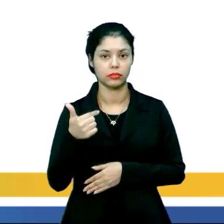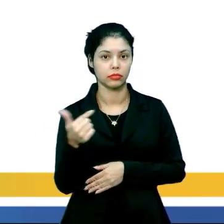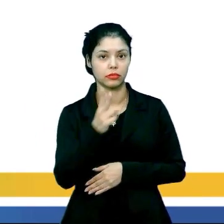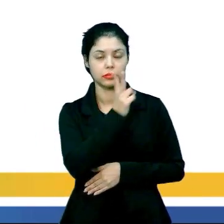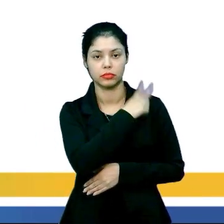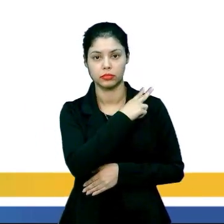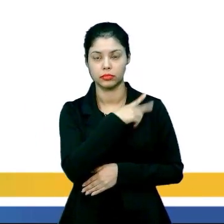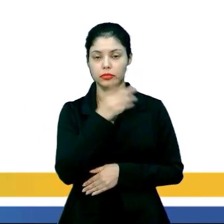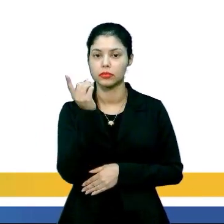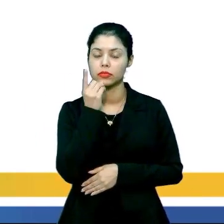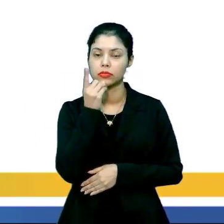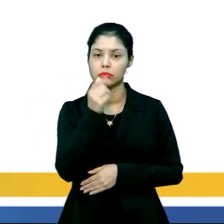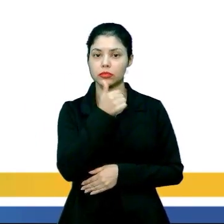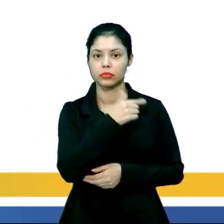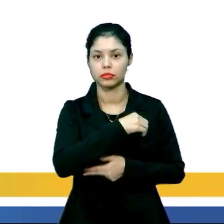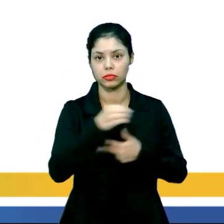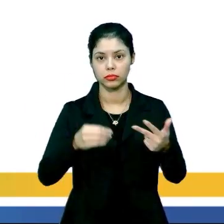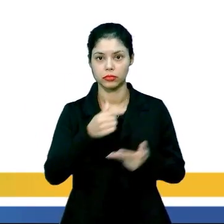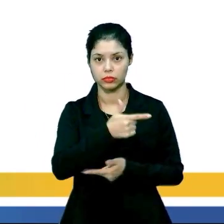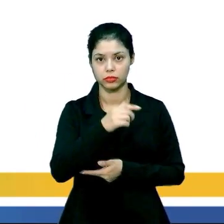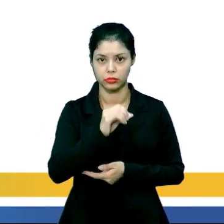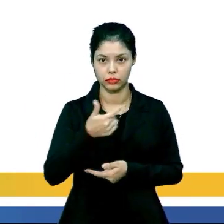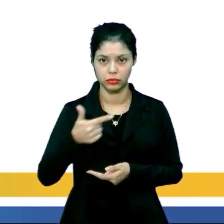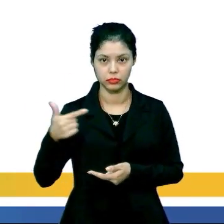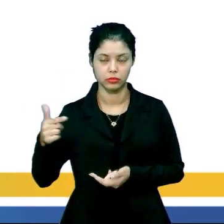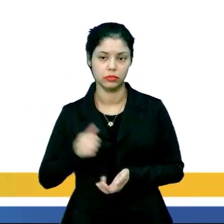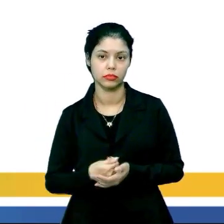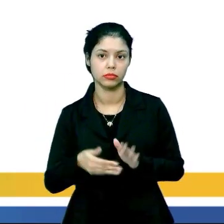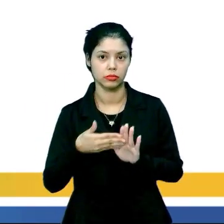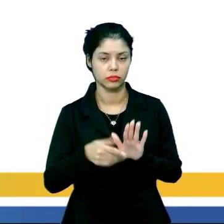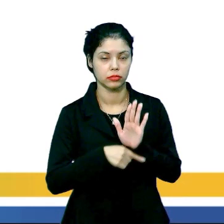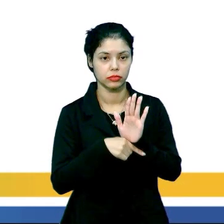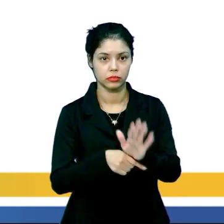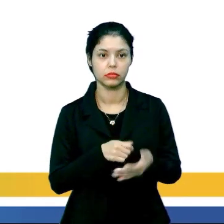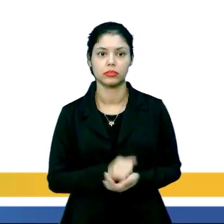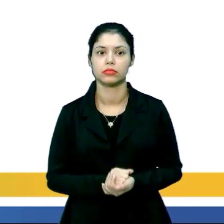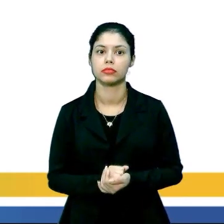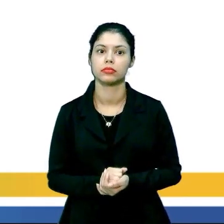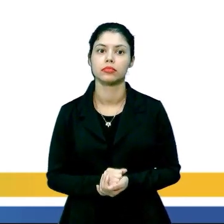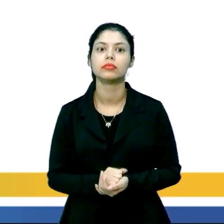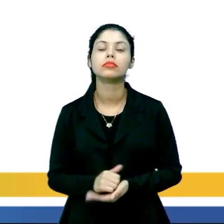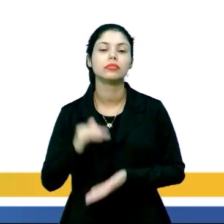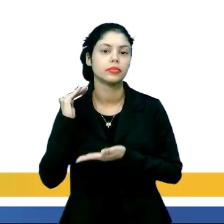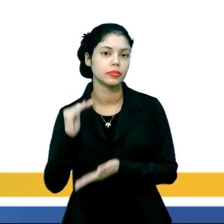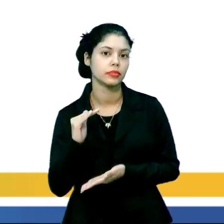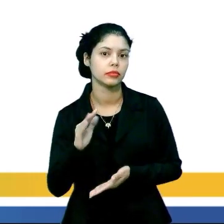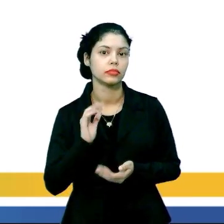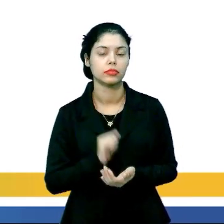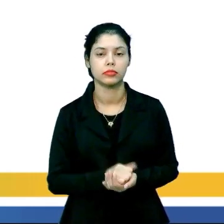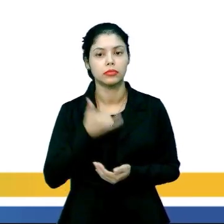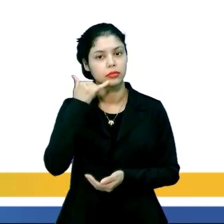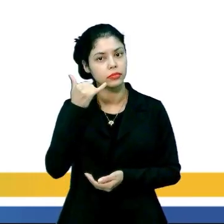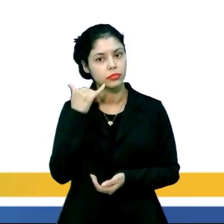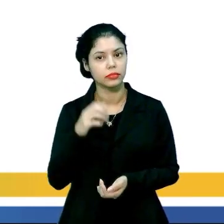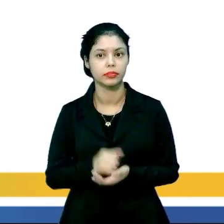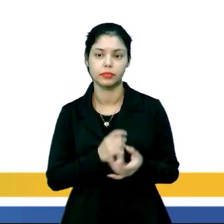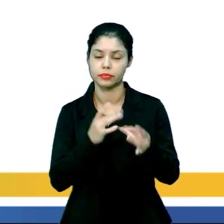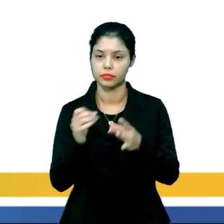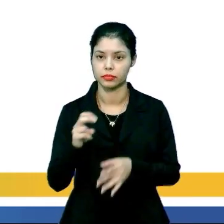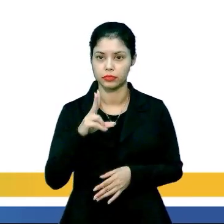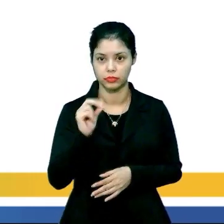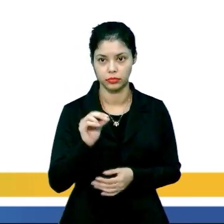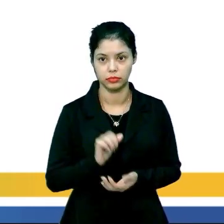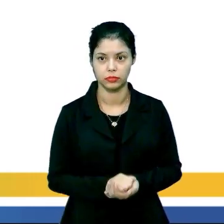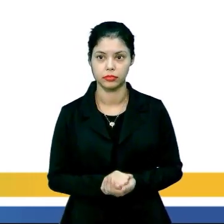dia do Enem 2022. Também uma questão proposta. O pacote básico de um jogo para smartphone